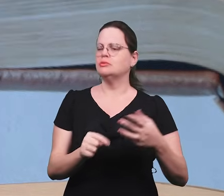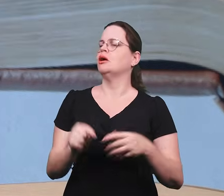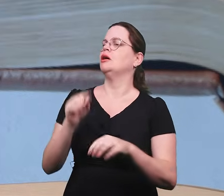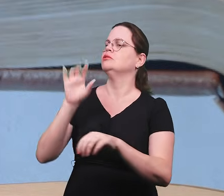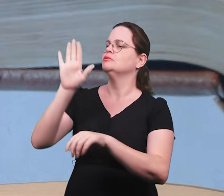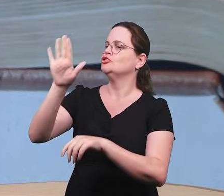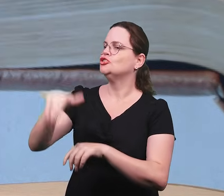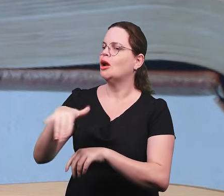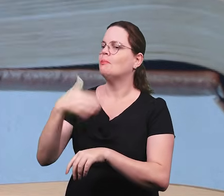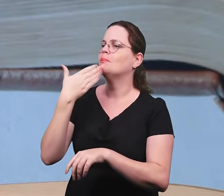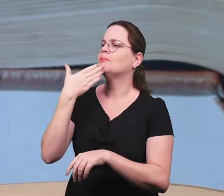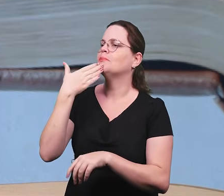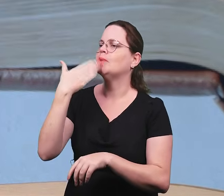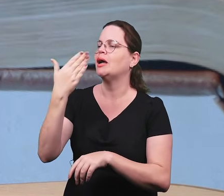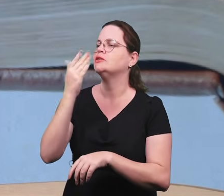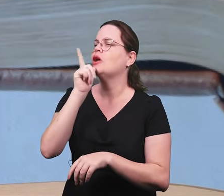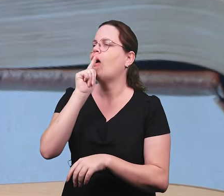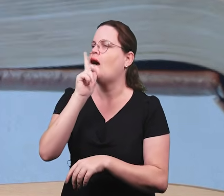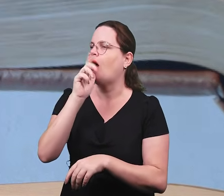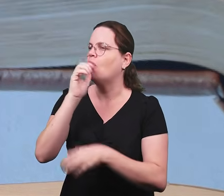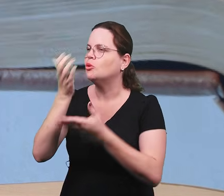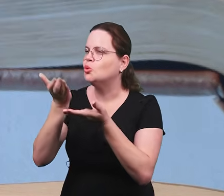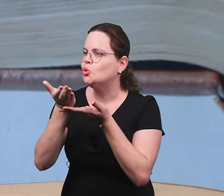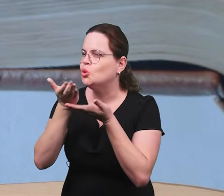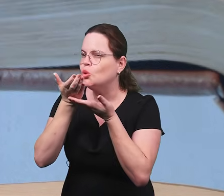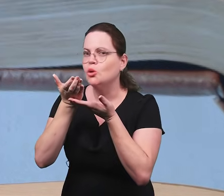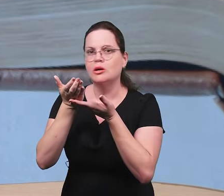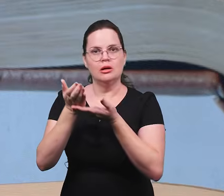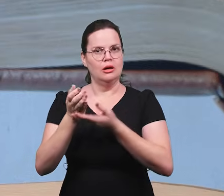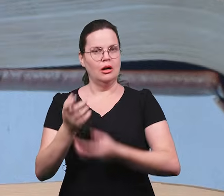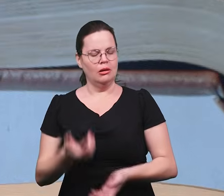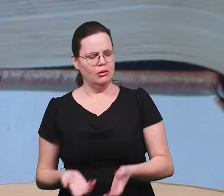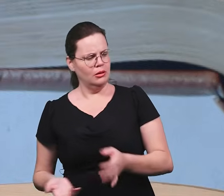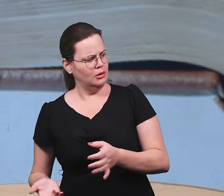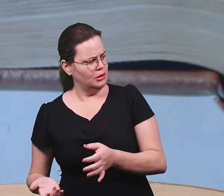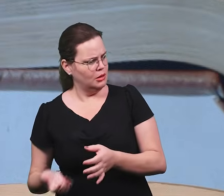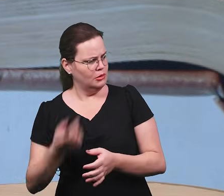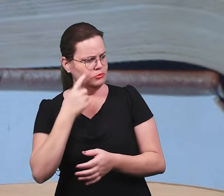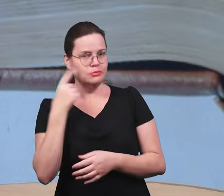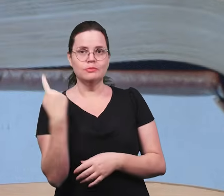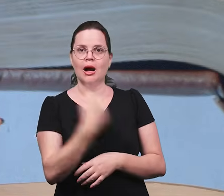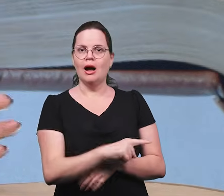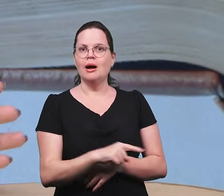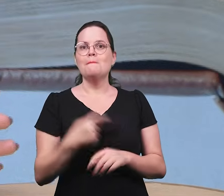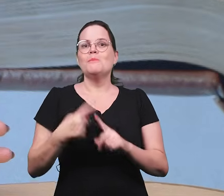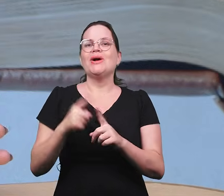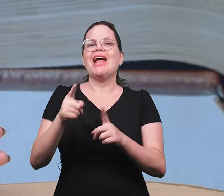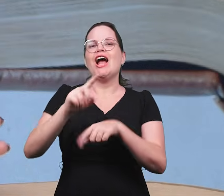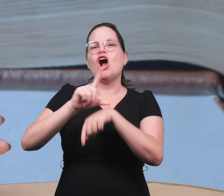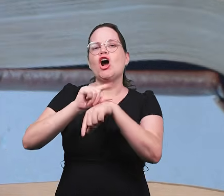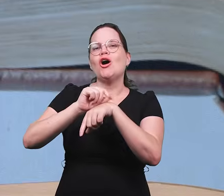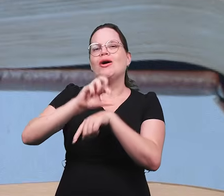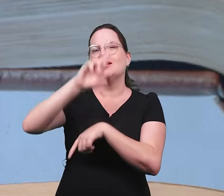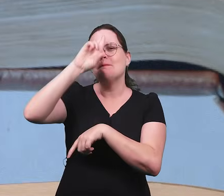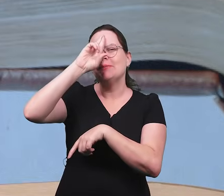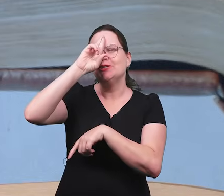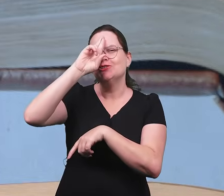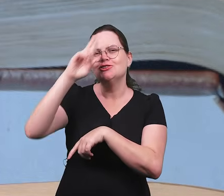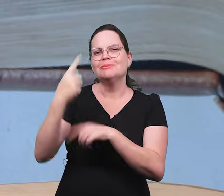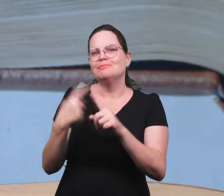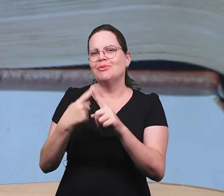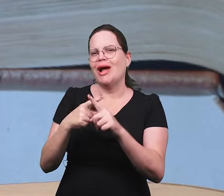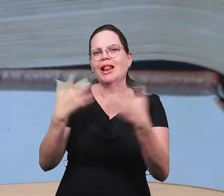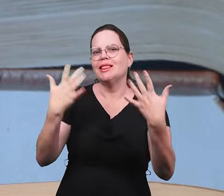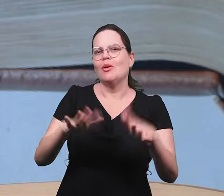E quando ela chega ali para buscar água, e ela estava ali nesse horário porque ela não queria encontrar outras mulheres que